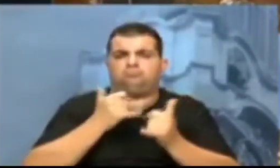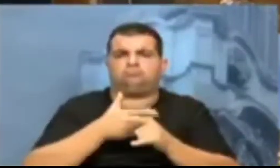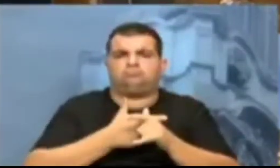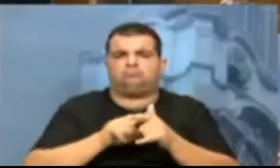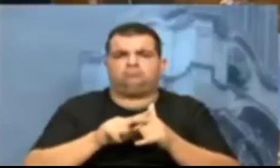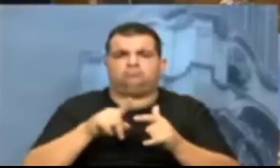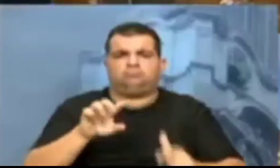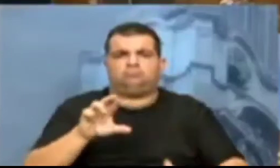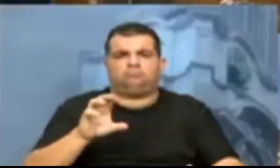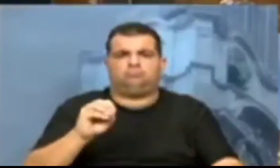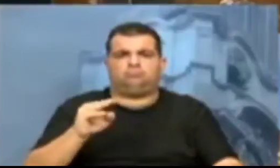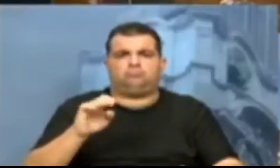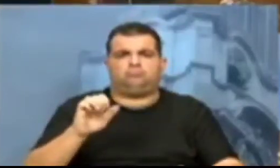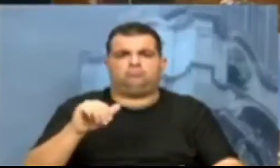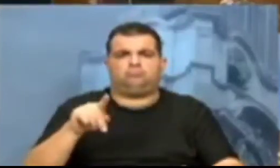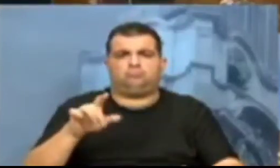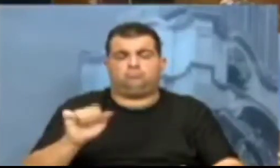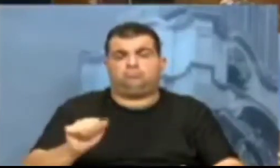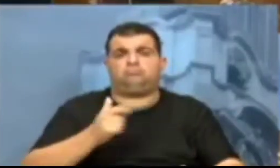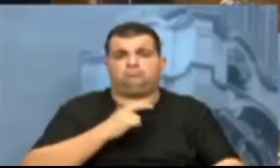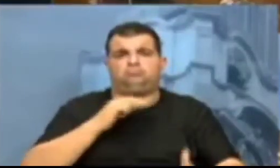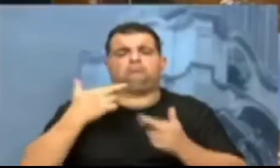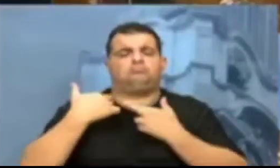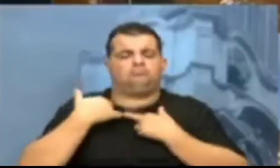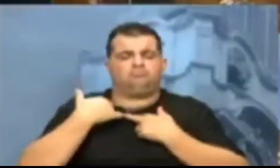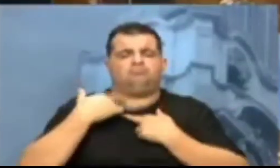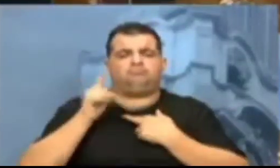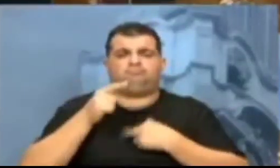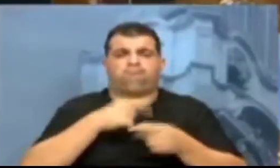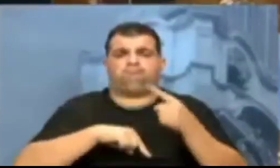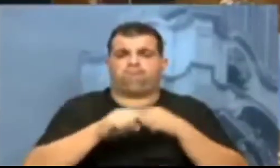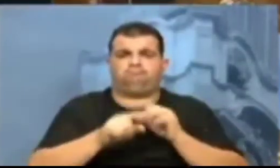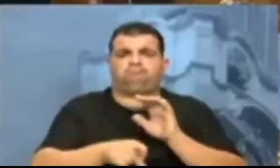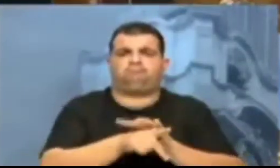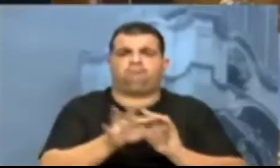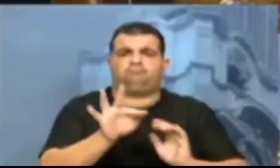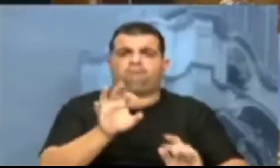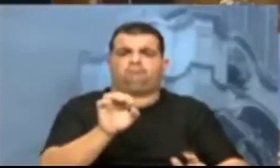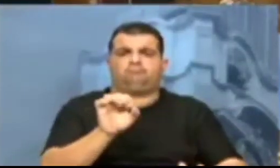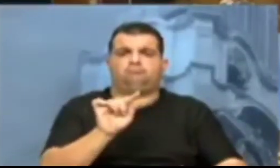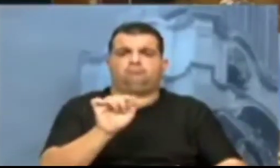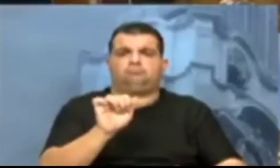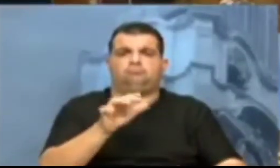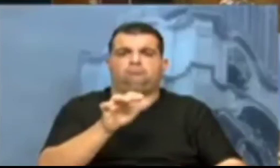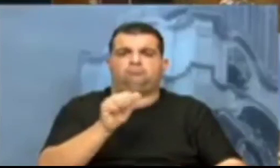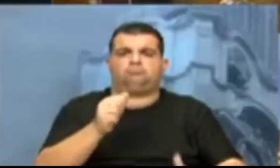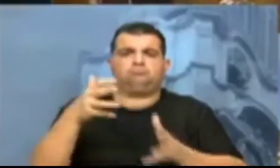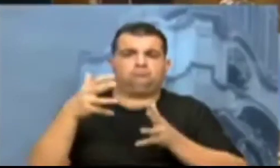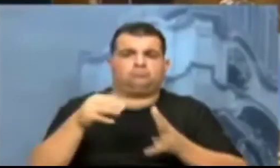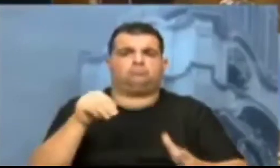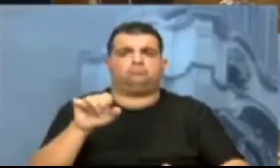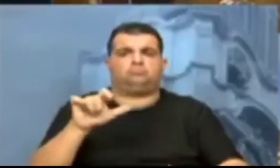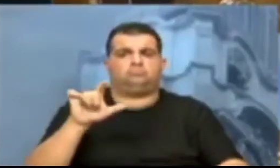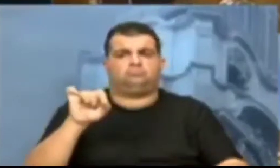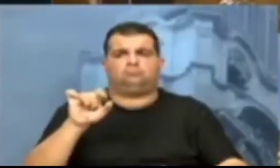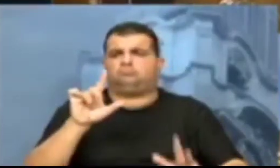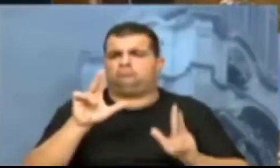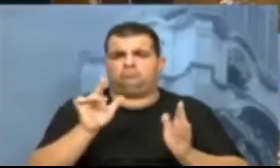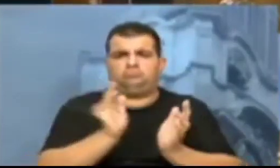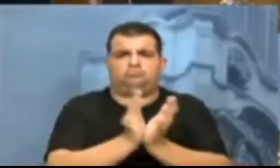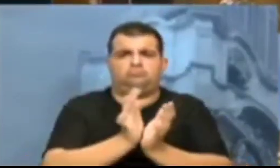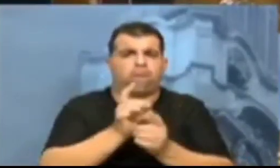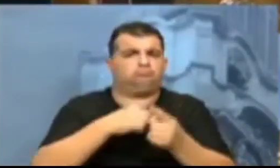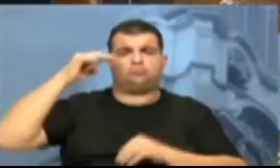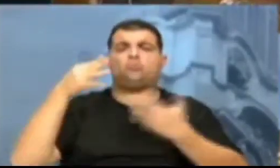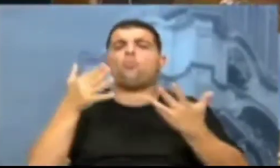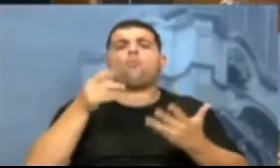é responsabilidade da administração que vem lá do Fogaça e chega em Sebastião Melo, que é o mesmo grupo que administra a